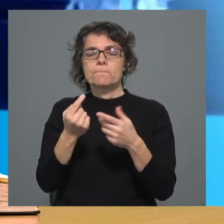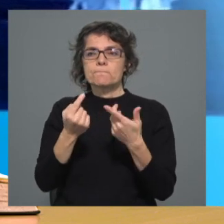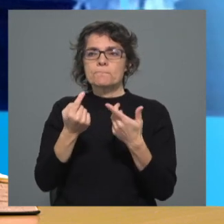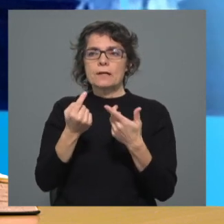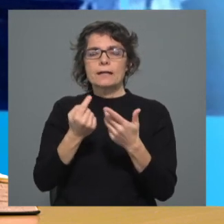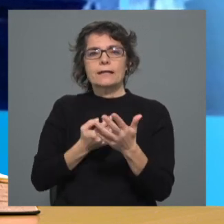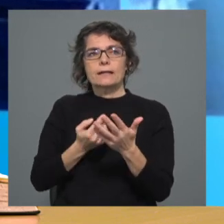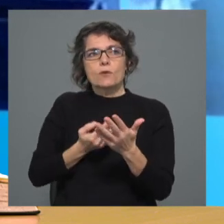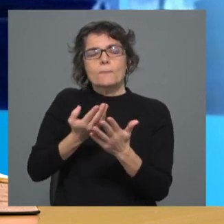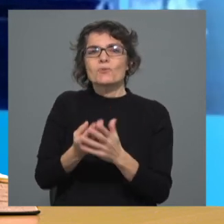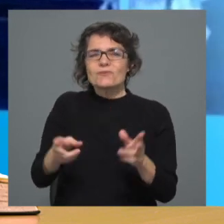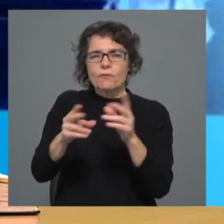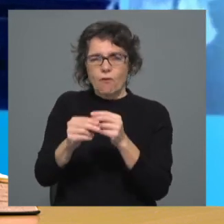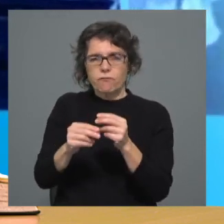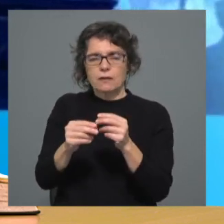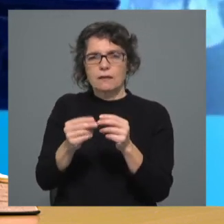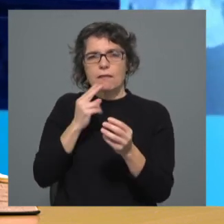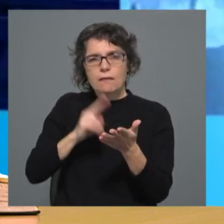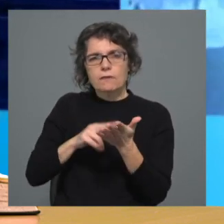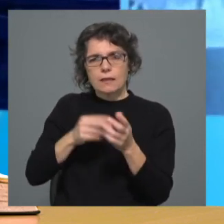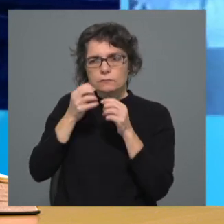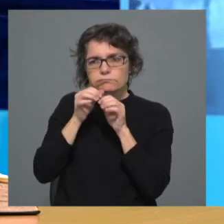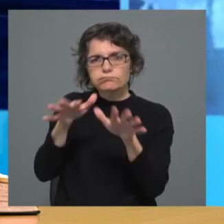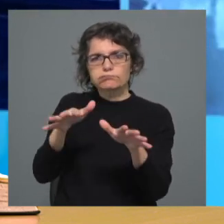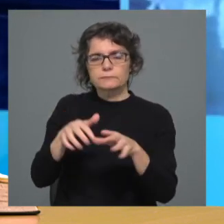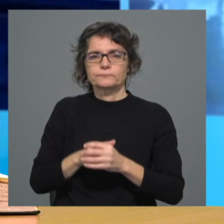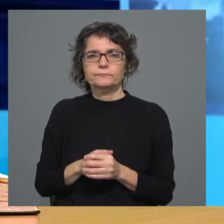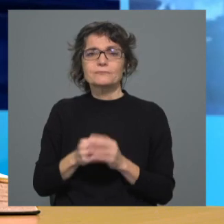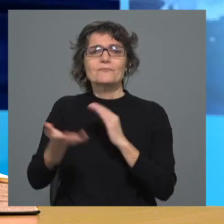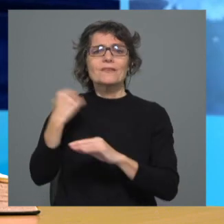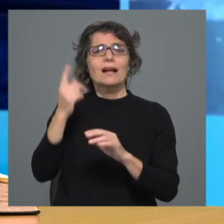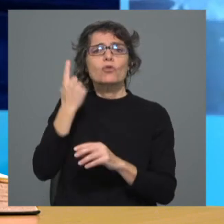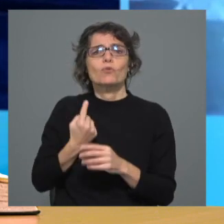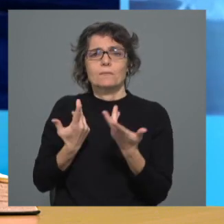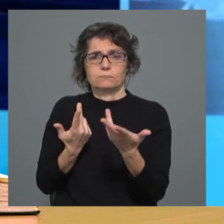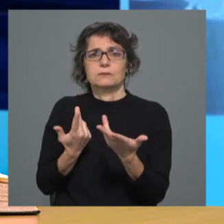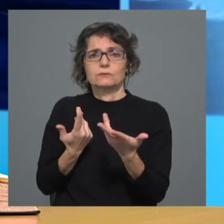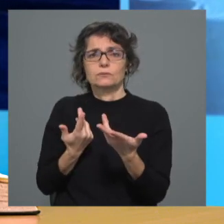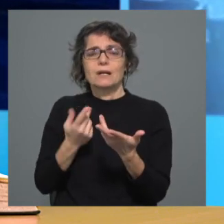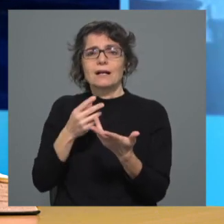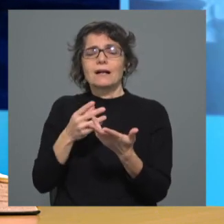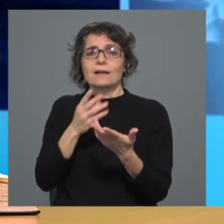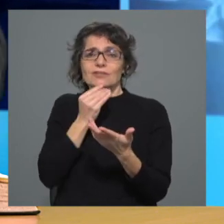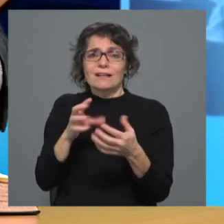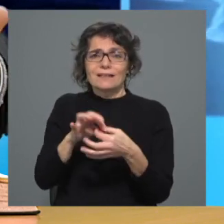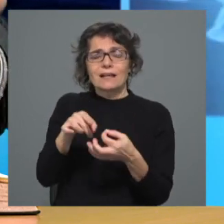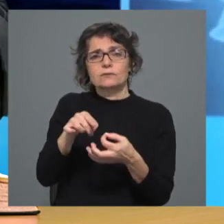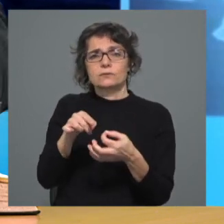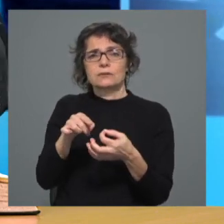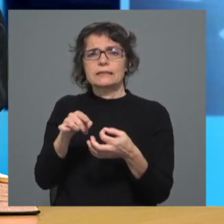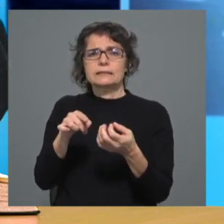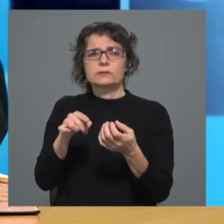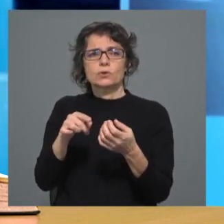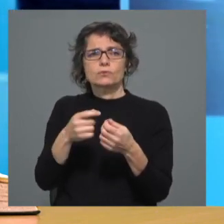remetida para as interpretações dos rabinos. Não, é uma palavra de vida, é uma palavra que vem de encontro às necessidades e